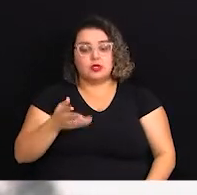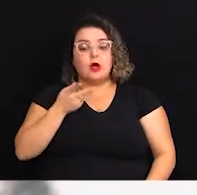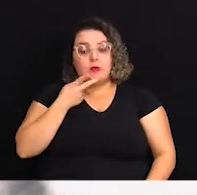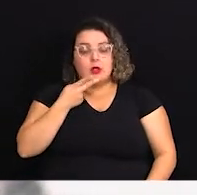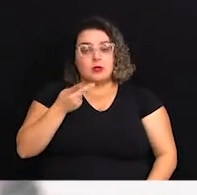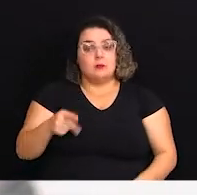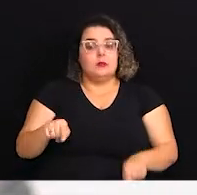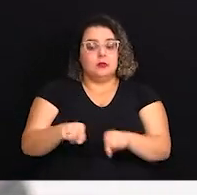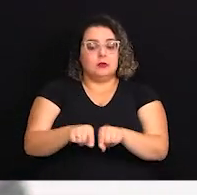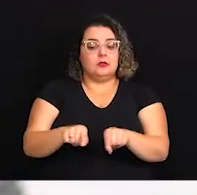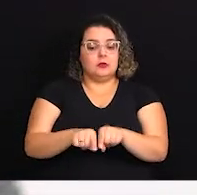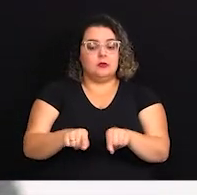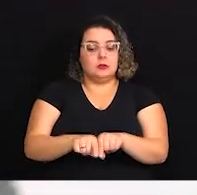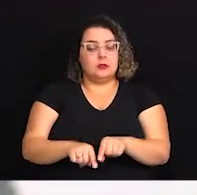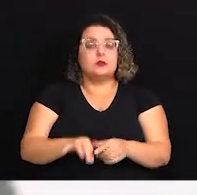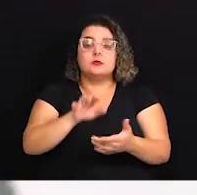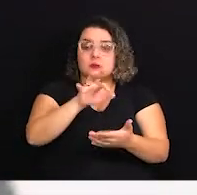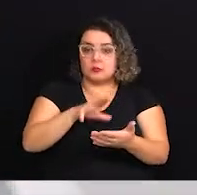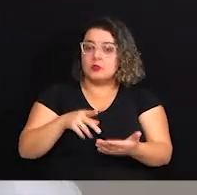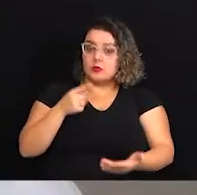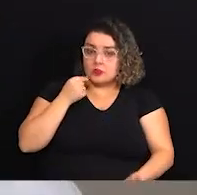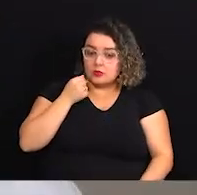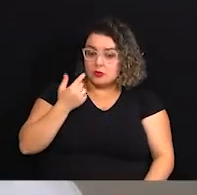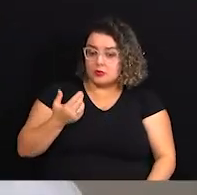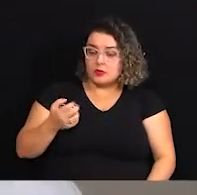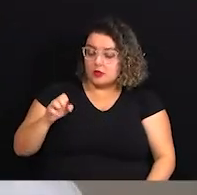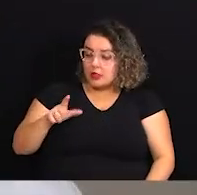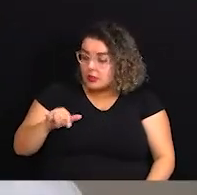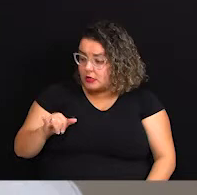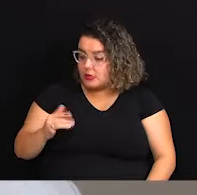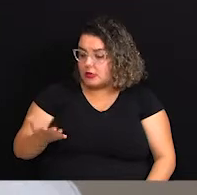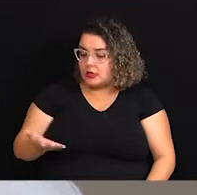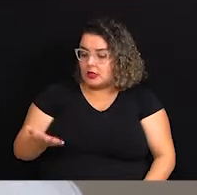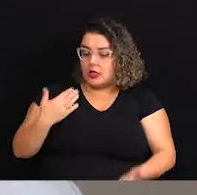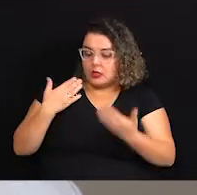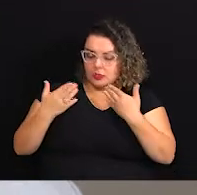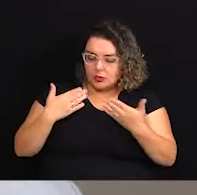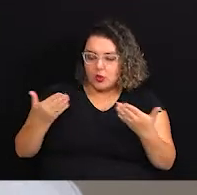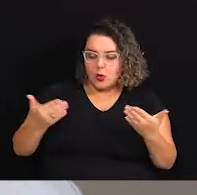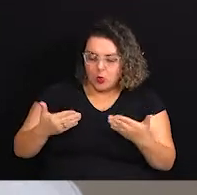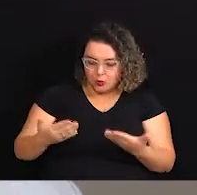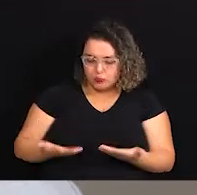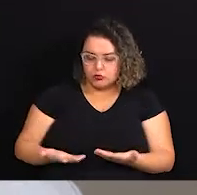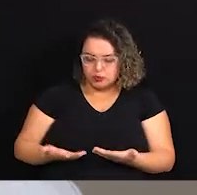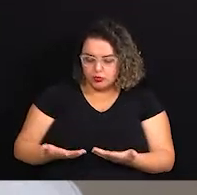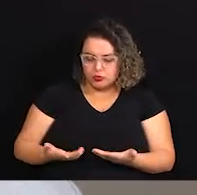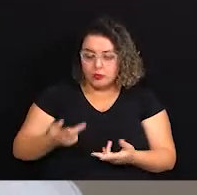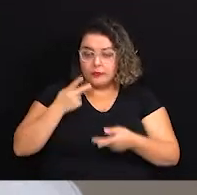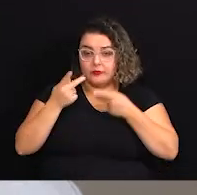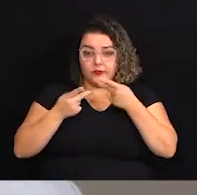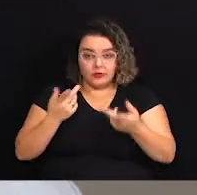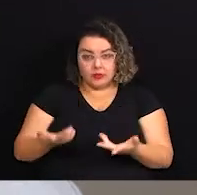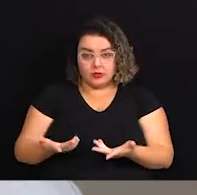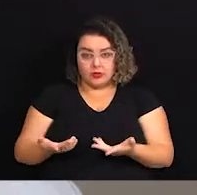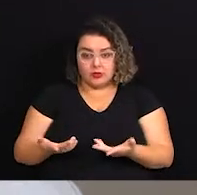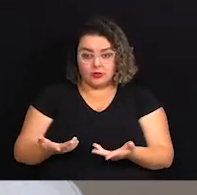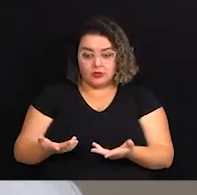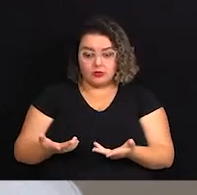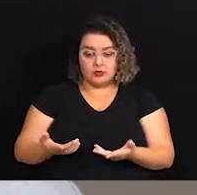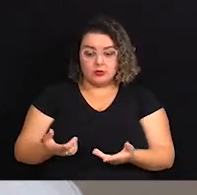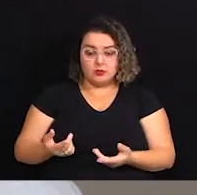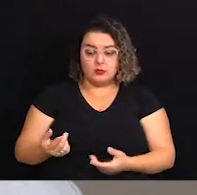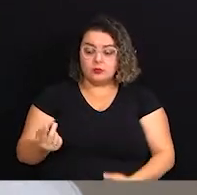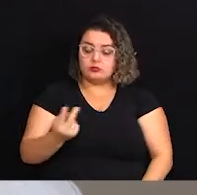sobre esse assunto aqui também na ponta do lápis. Elice, a nossa conversa hoje, nós falamos aqui sobre o orçamento